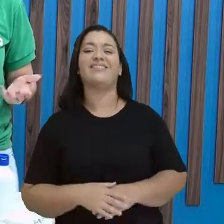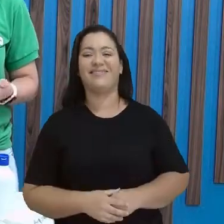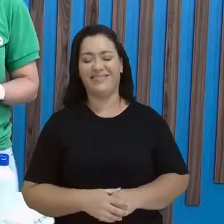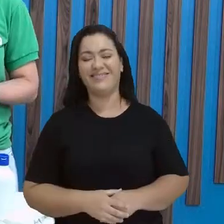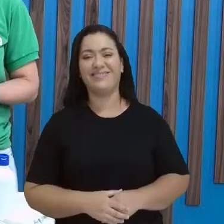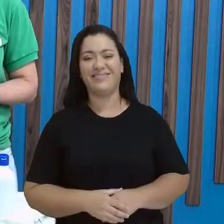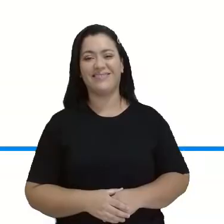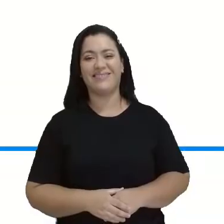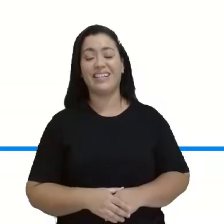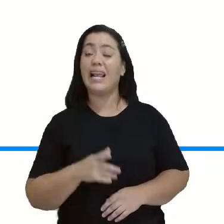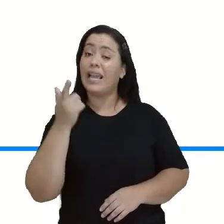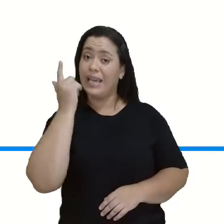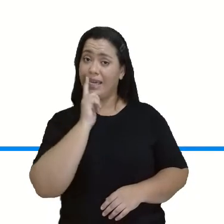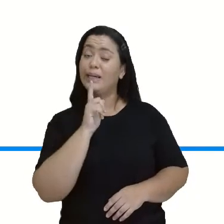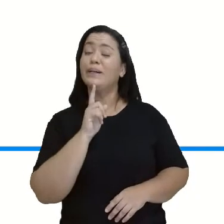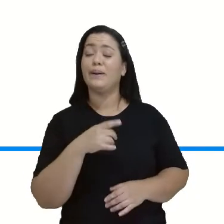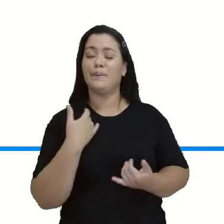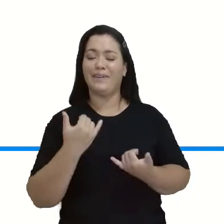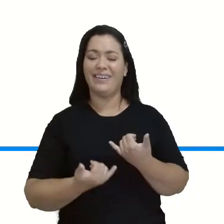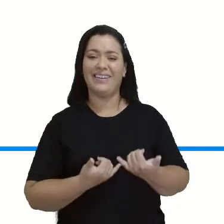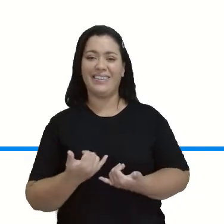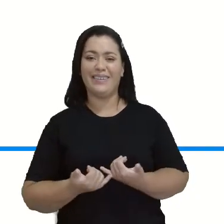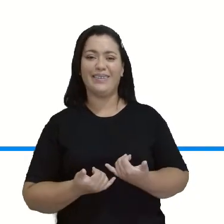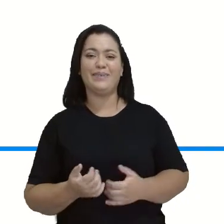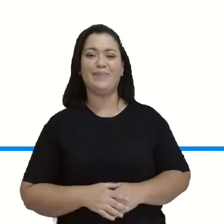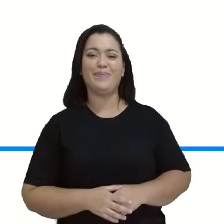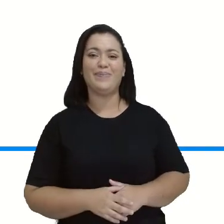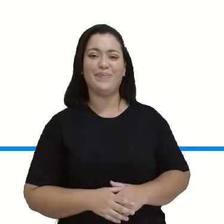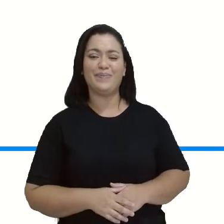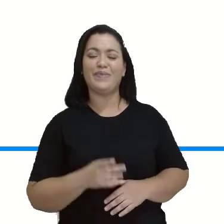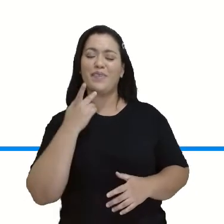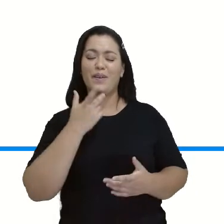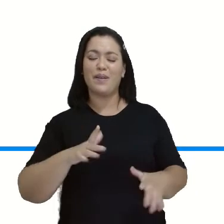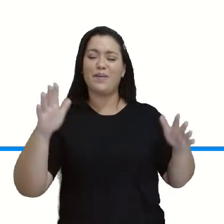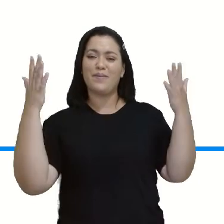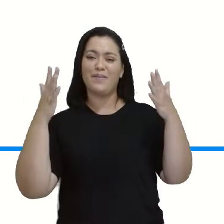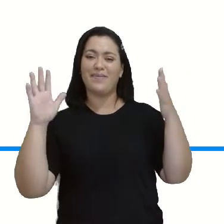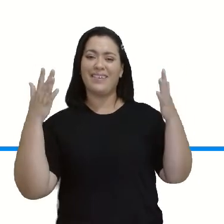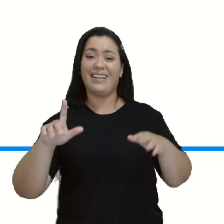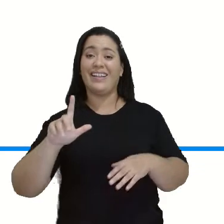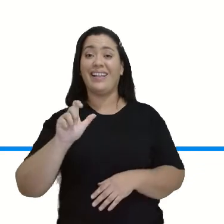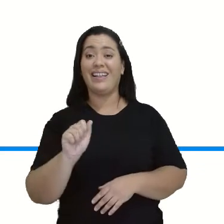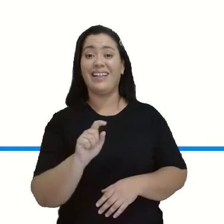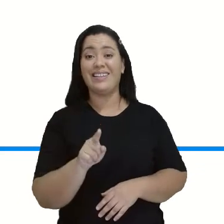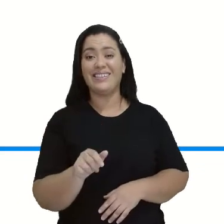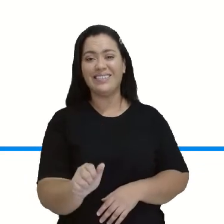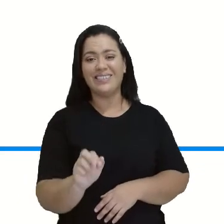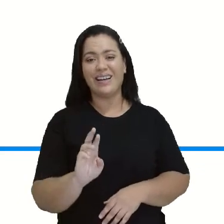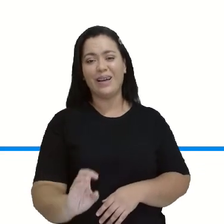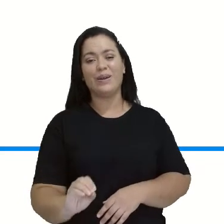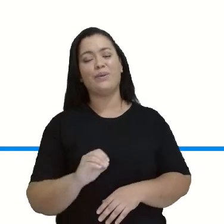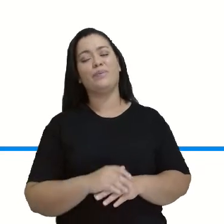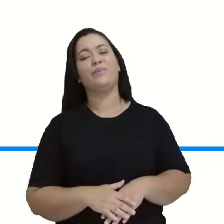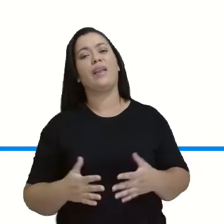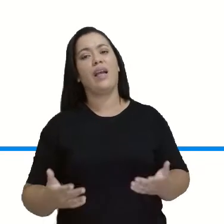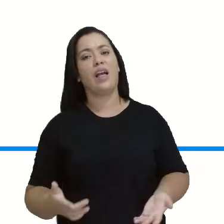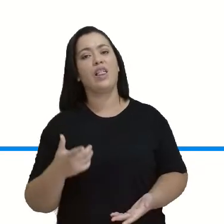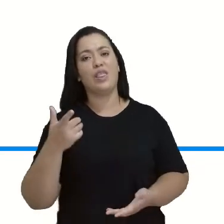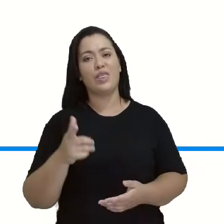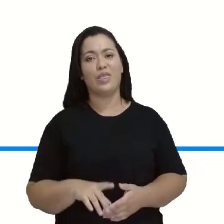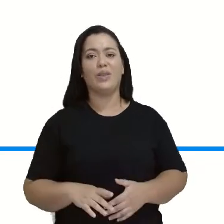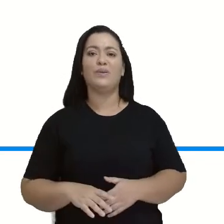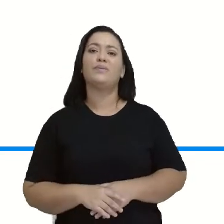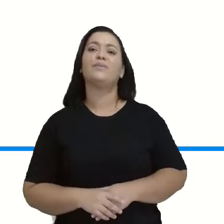né? E ele ganhou a brincadeira do salto. Parabéns, Lázaro. Vamos para mais um. Mais um